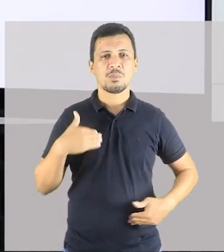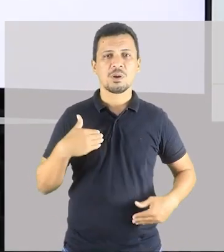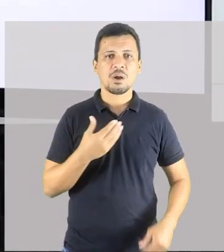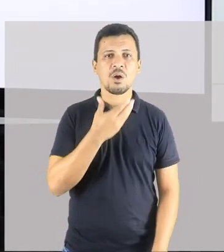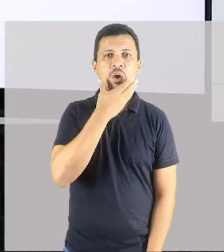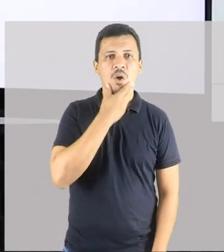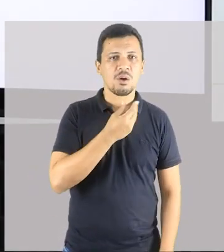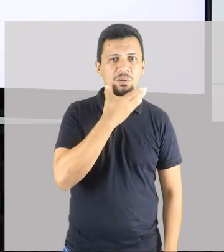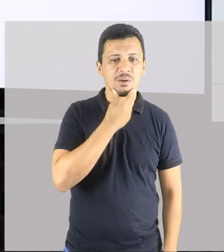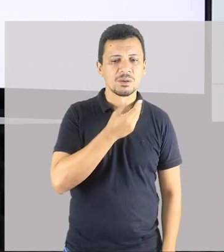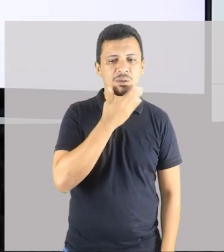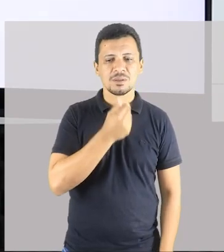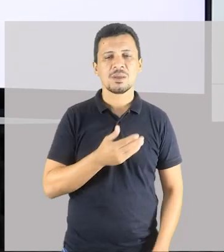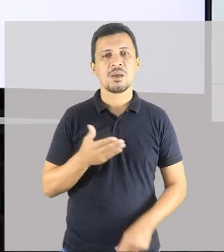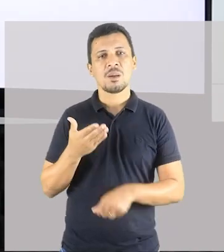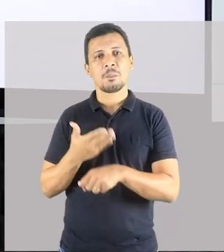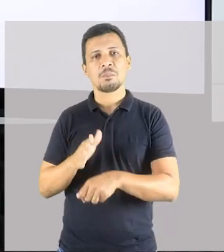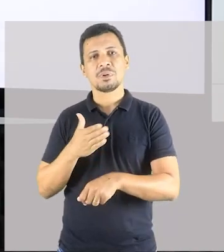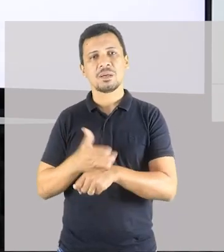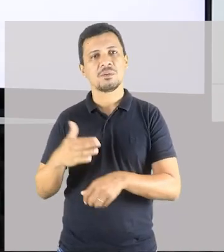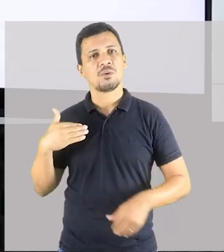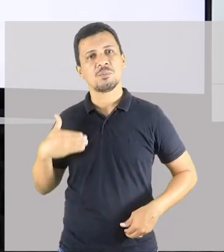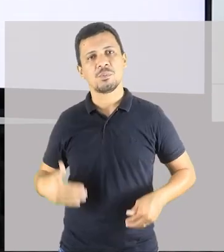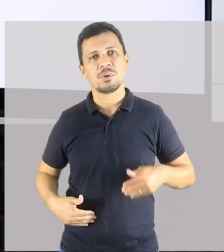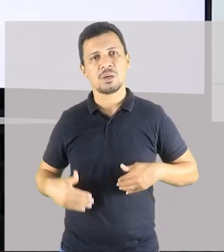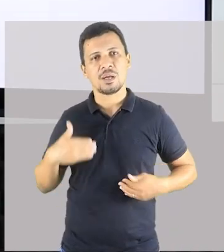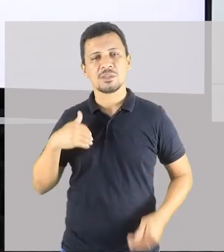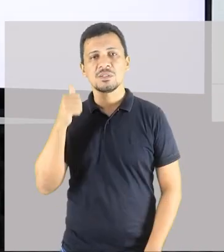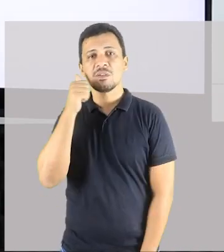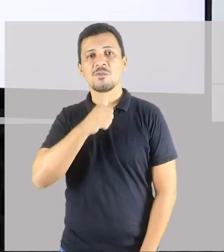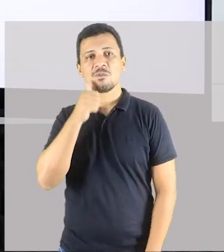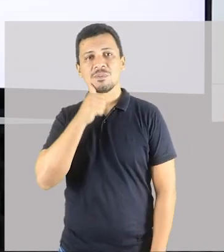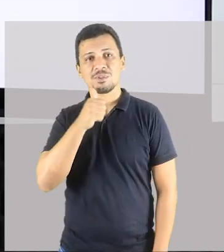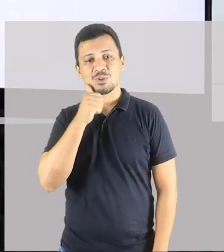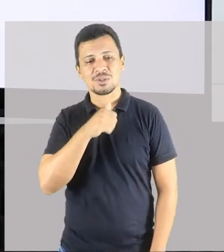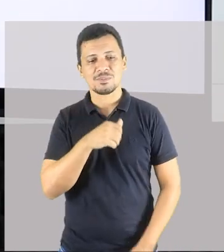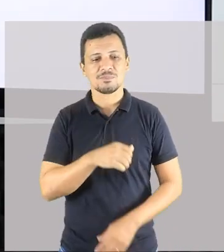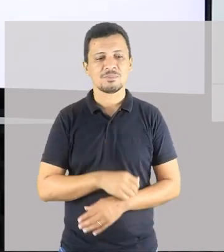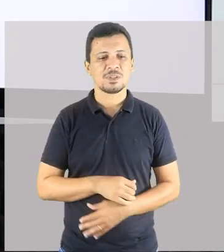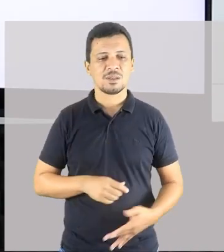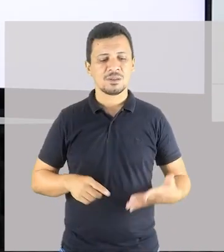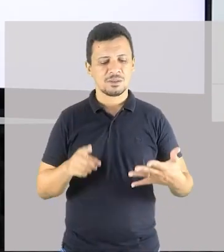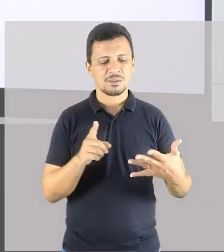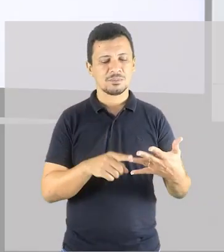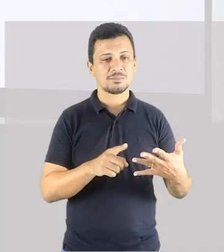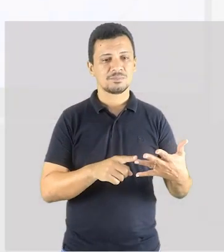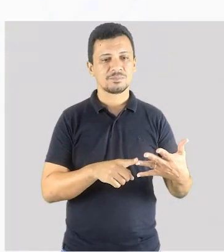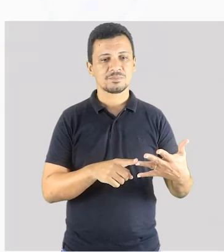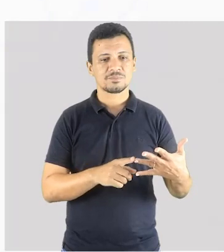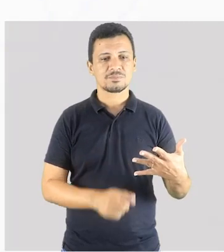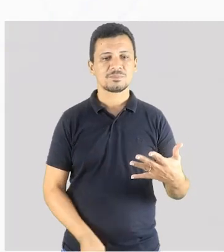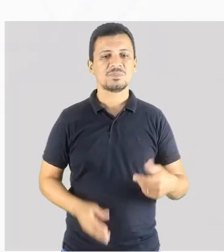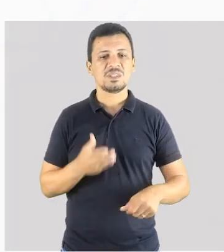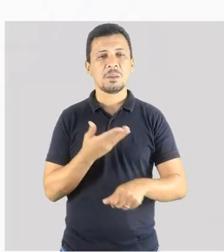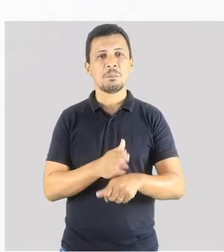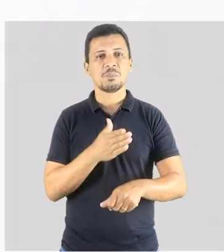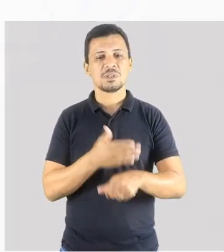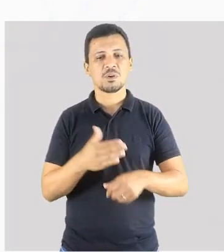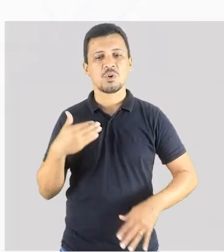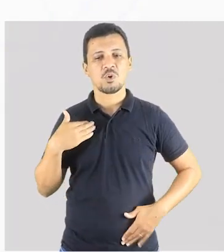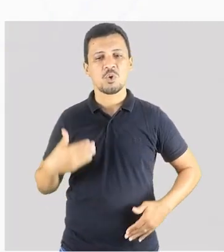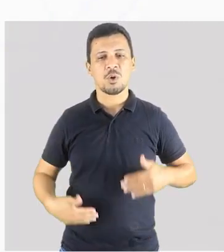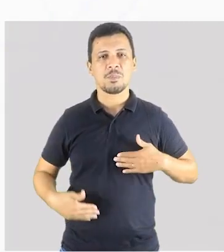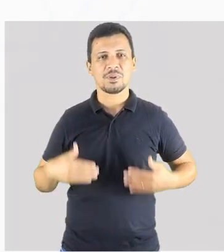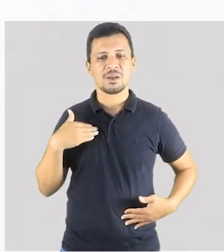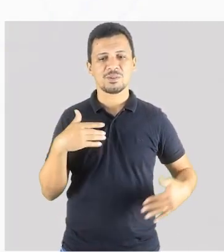corporais de aventuras masculinas e práticas corporais de aventuras femininas. Letra D,